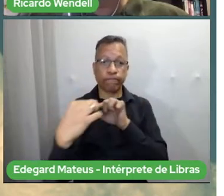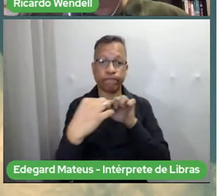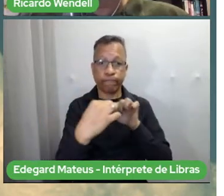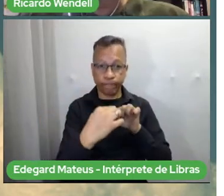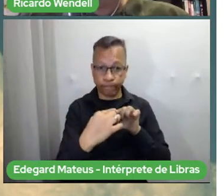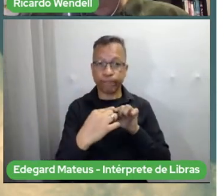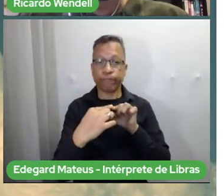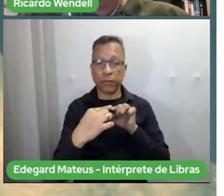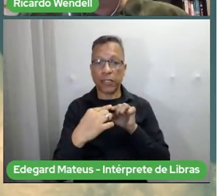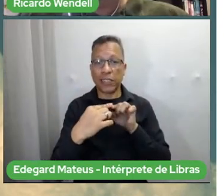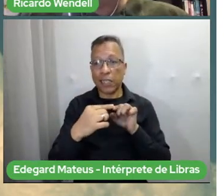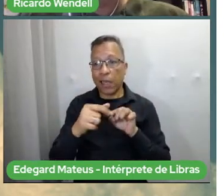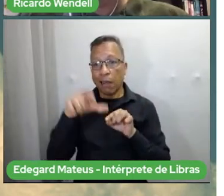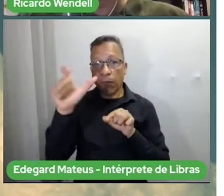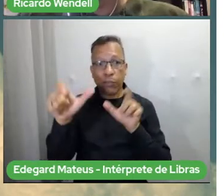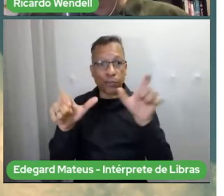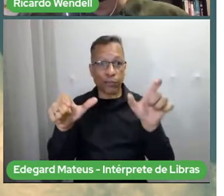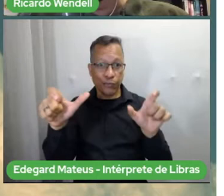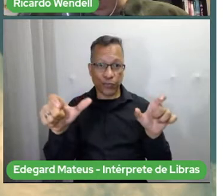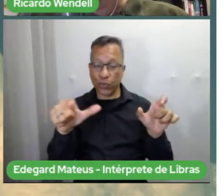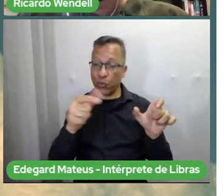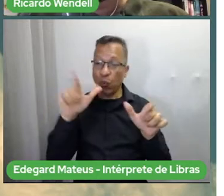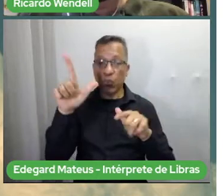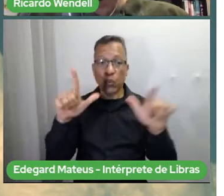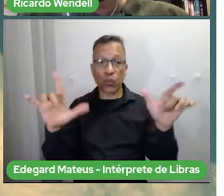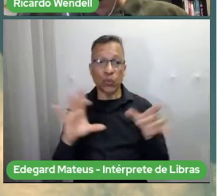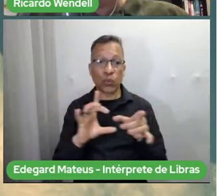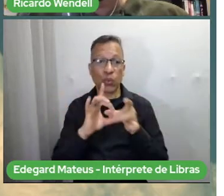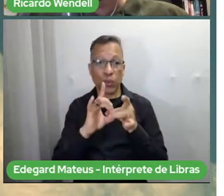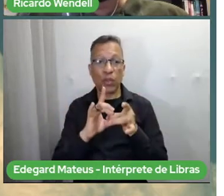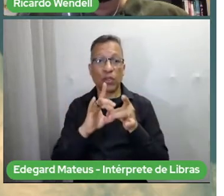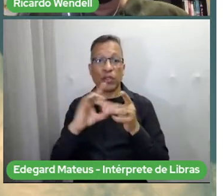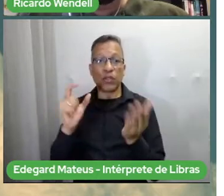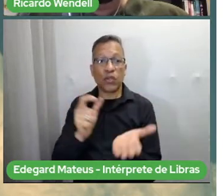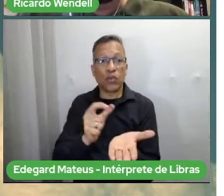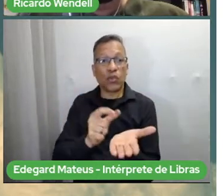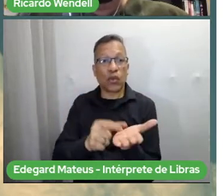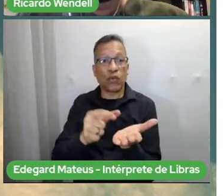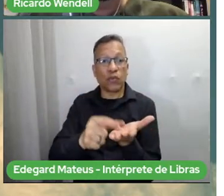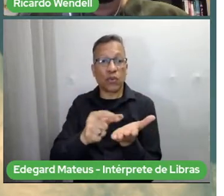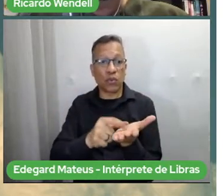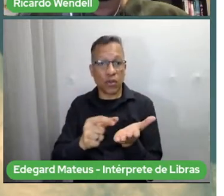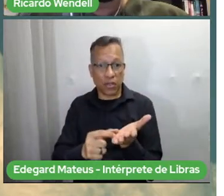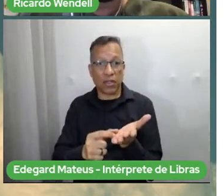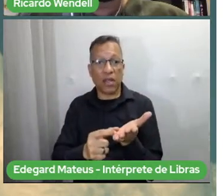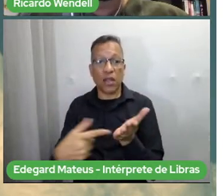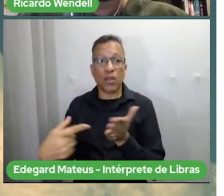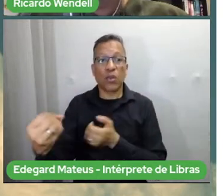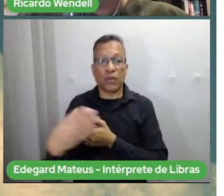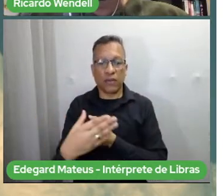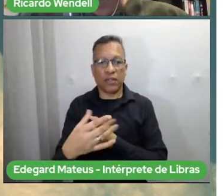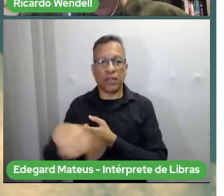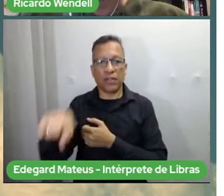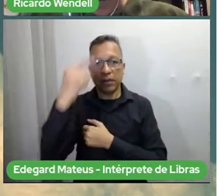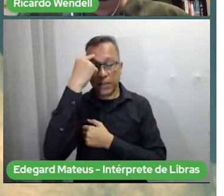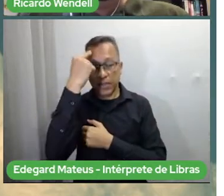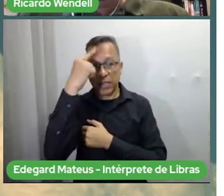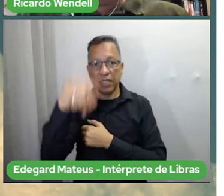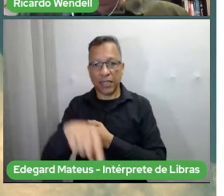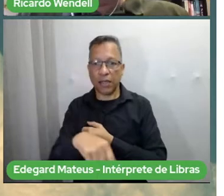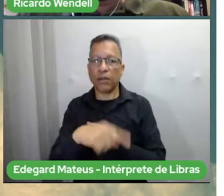outros paradigmas de construção de software moderno. E o principal deles, que eu acho que deve vir à mente de vocês, é a ideia de microserviços.